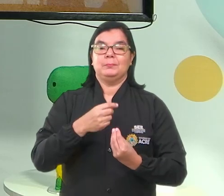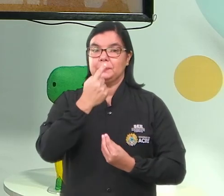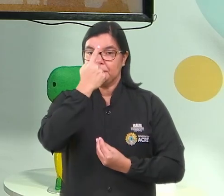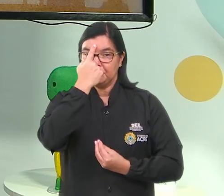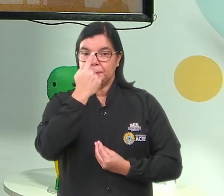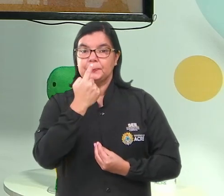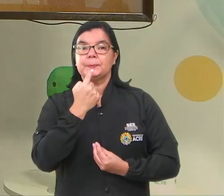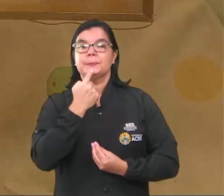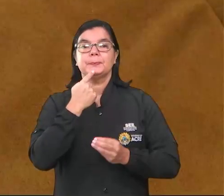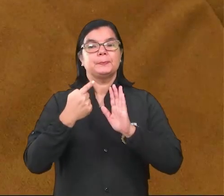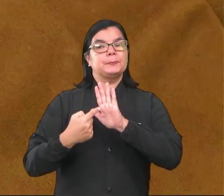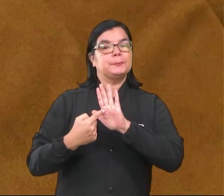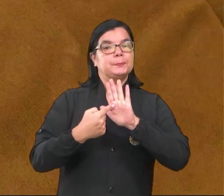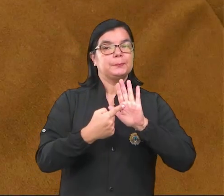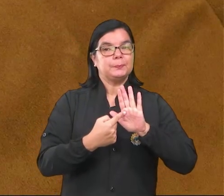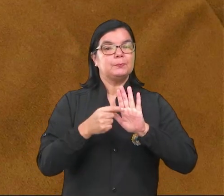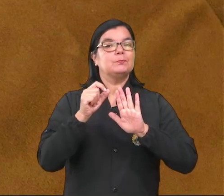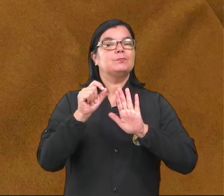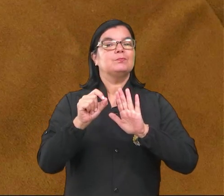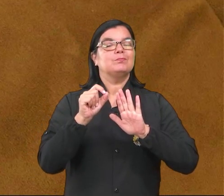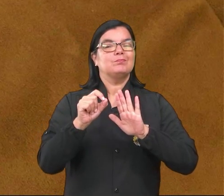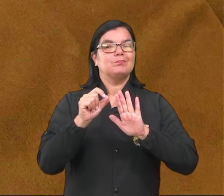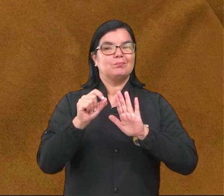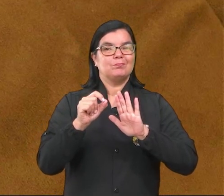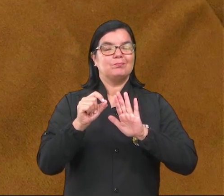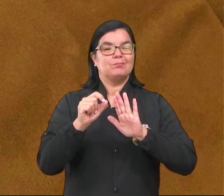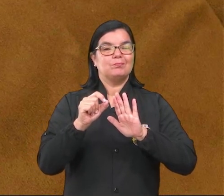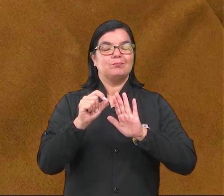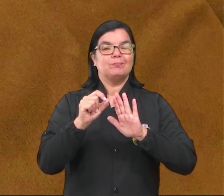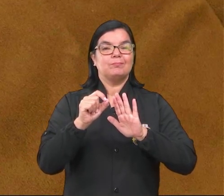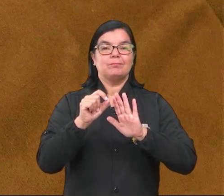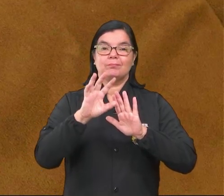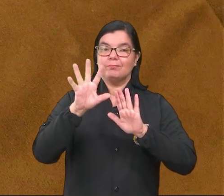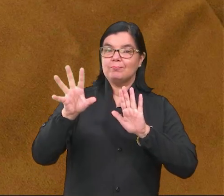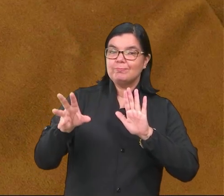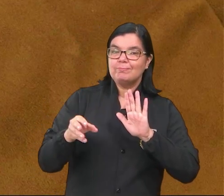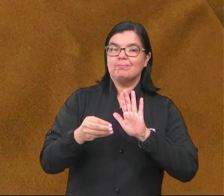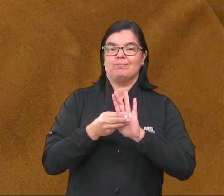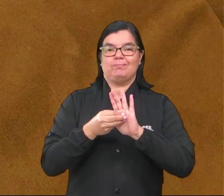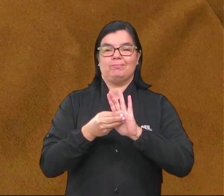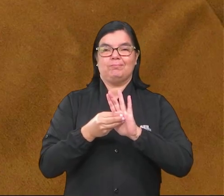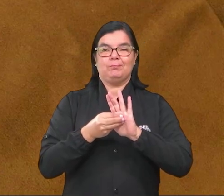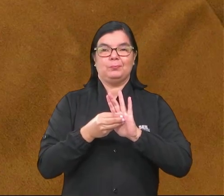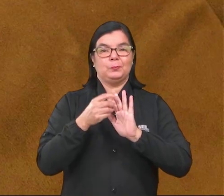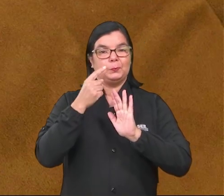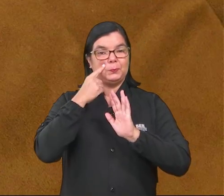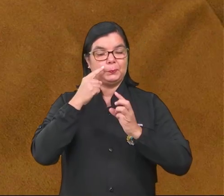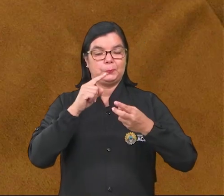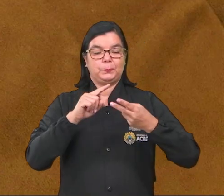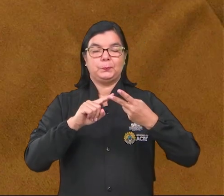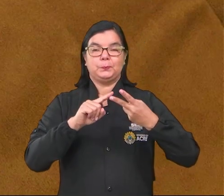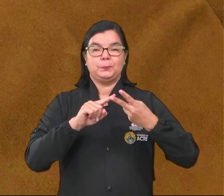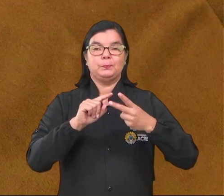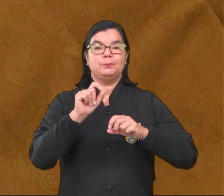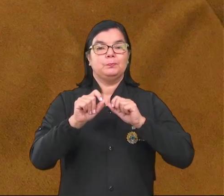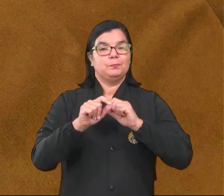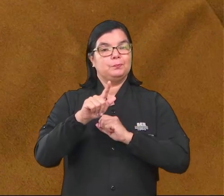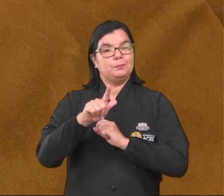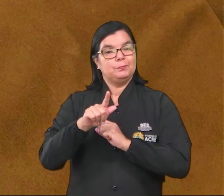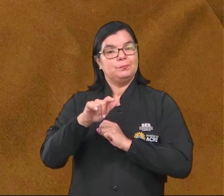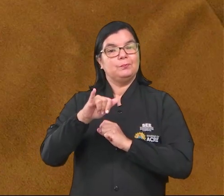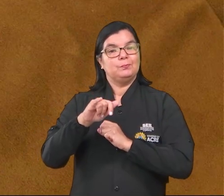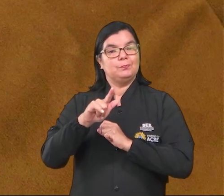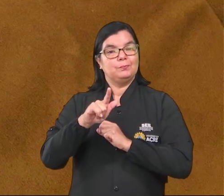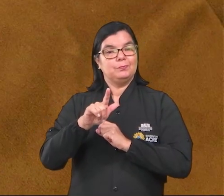imagem aparece justamente o quê? A composição. Voltando aqui ao marcador 2, que Gilberto